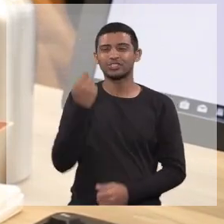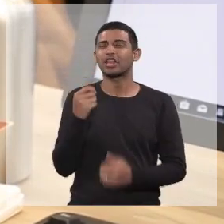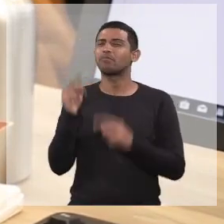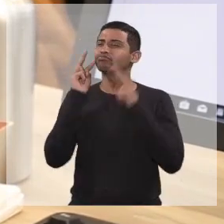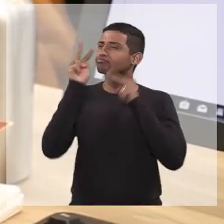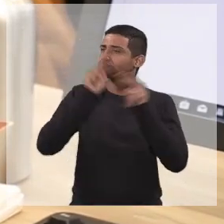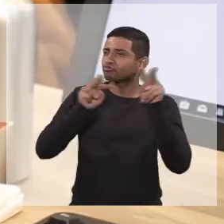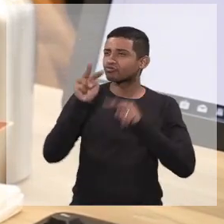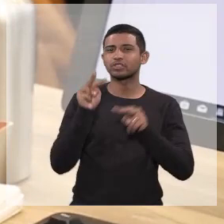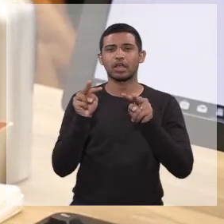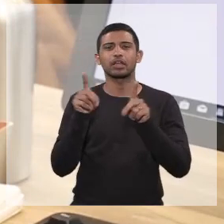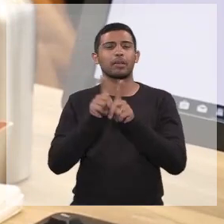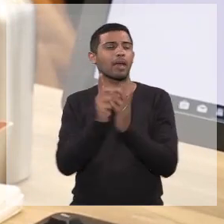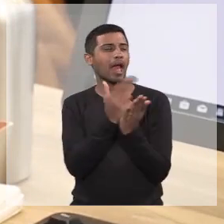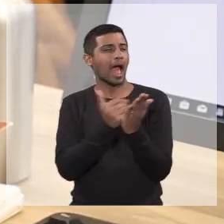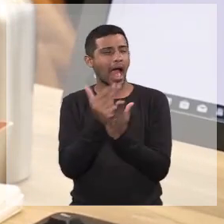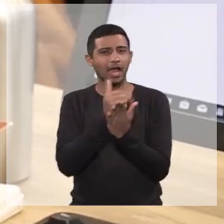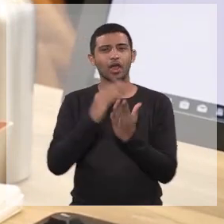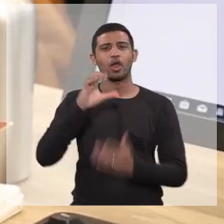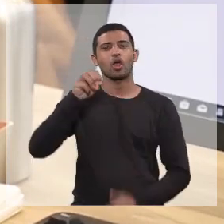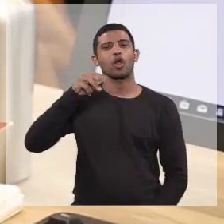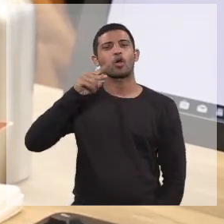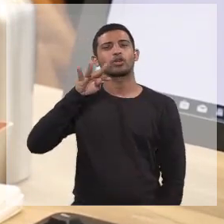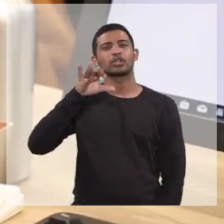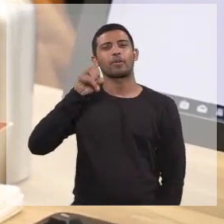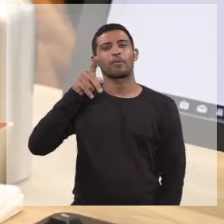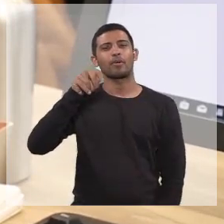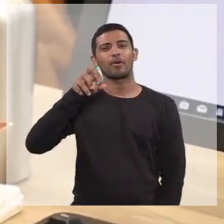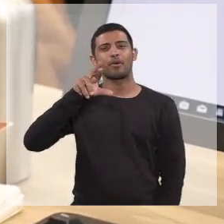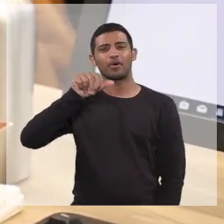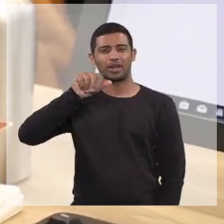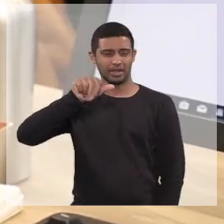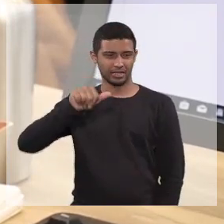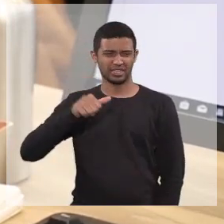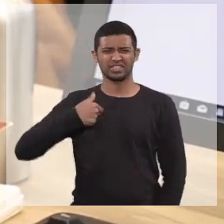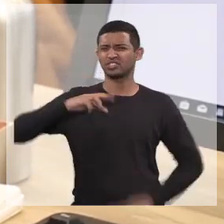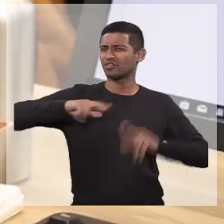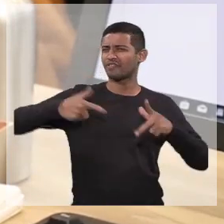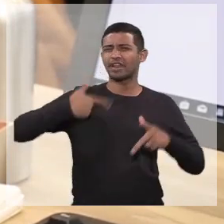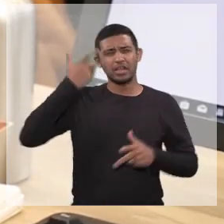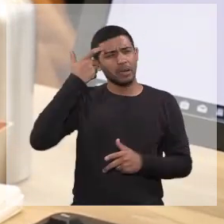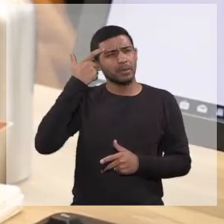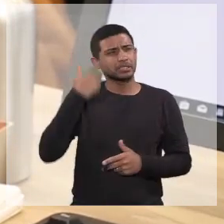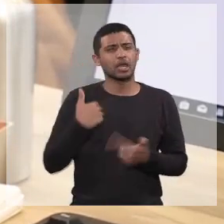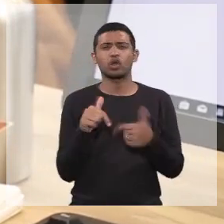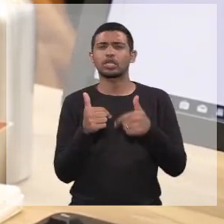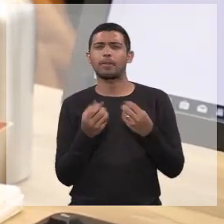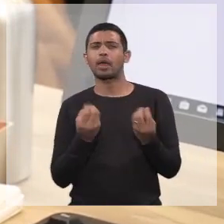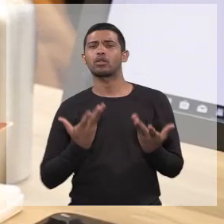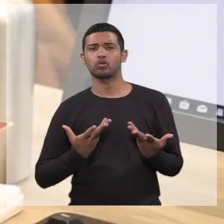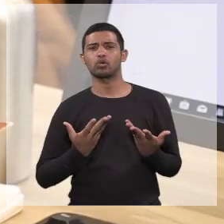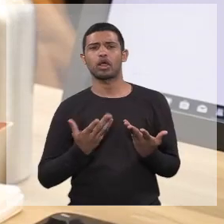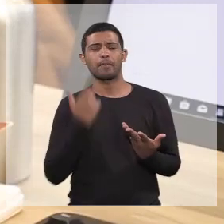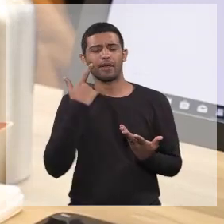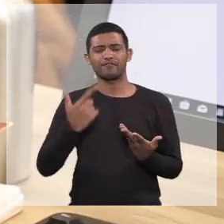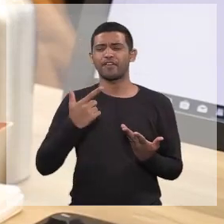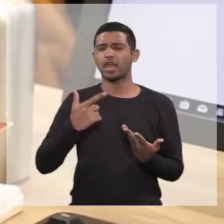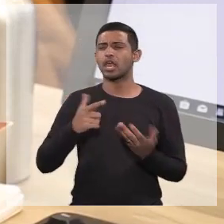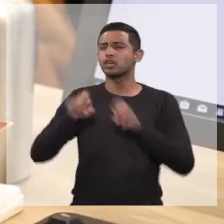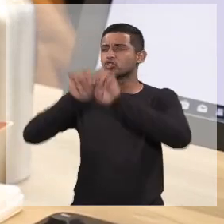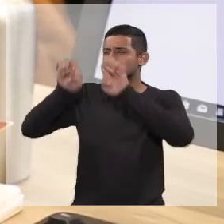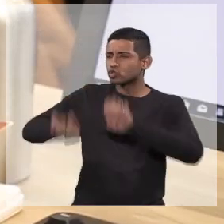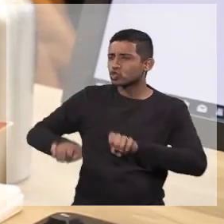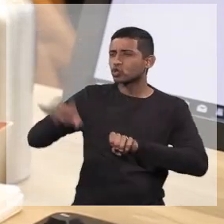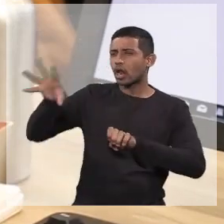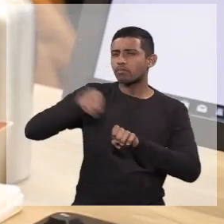artes contemporâneas e é diferente pensar esse mercado. Então, tirando